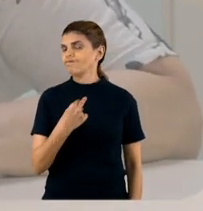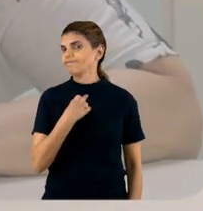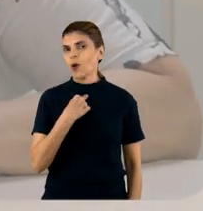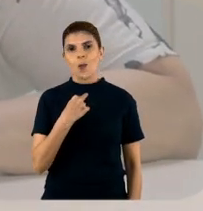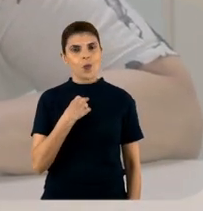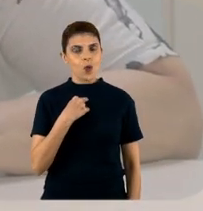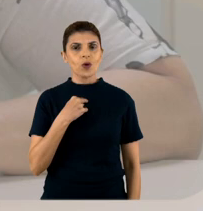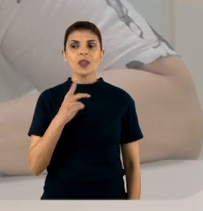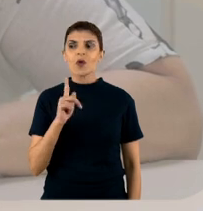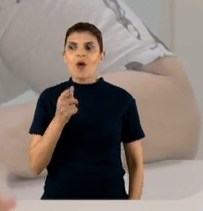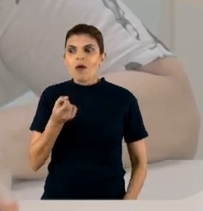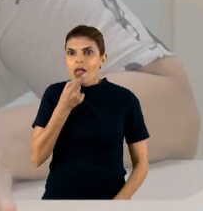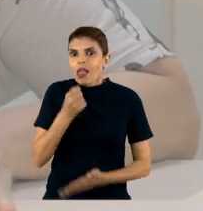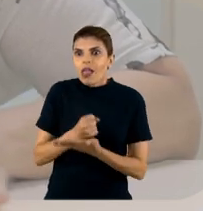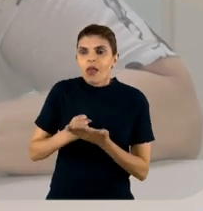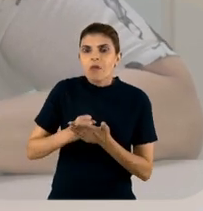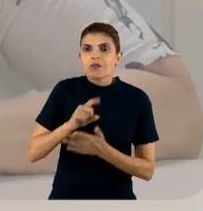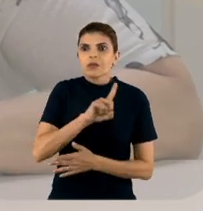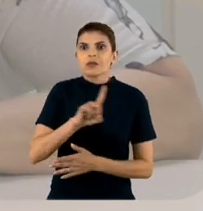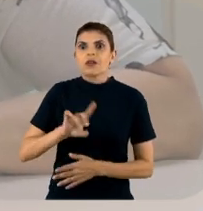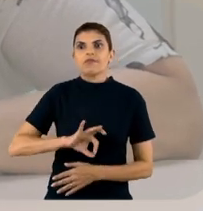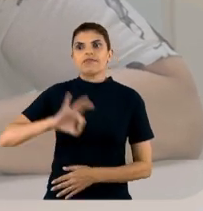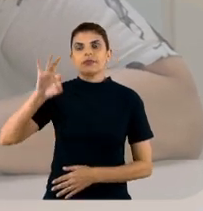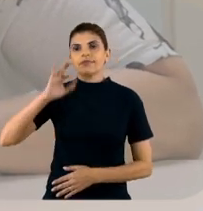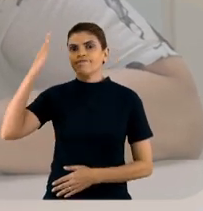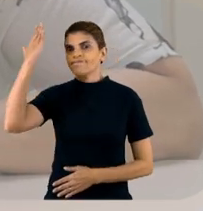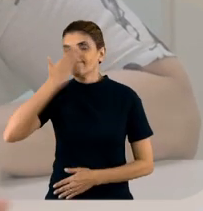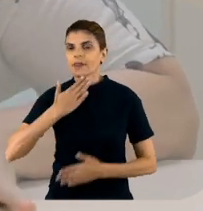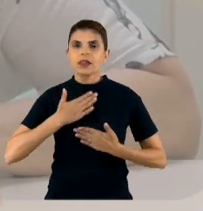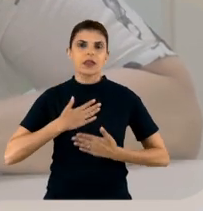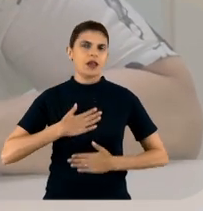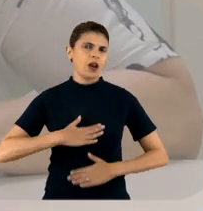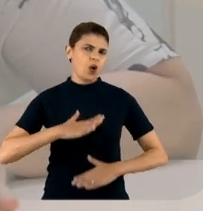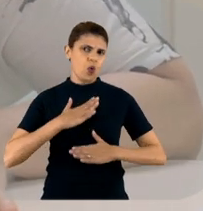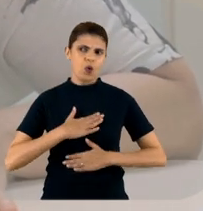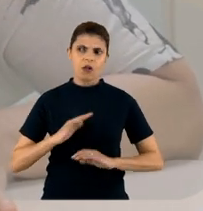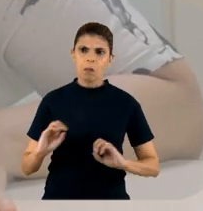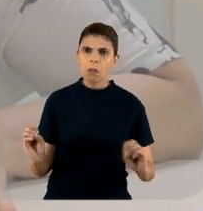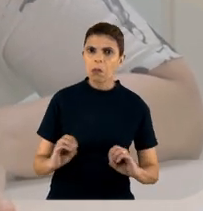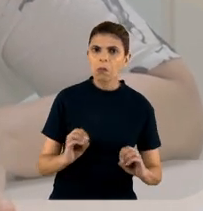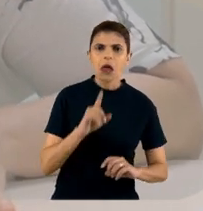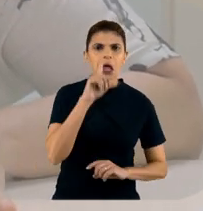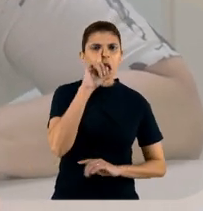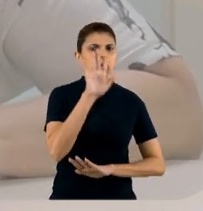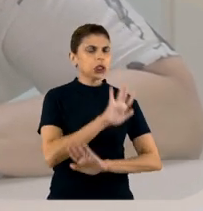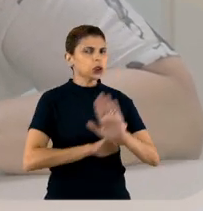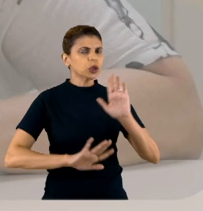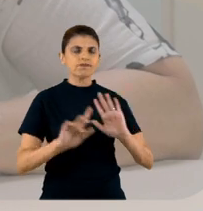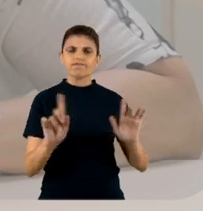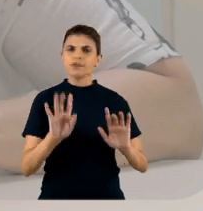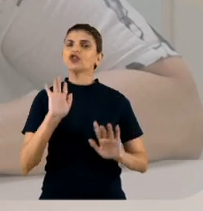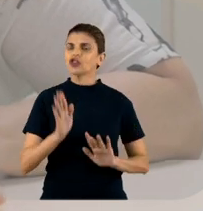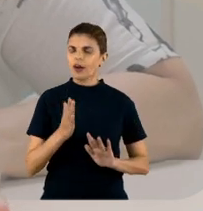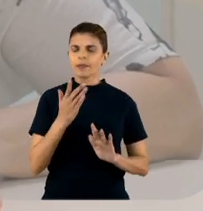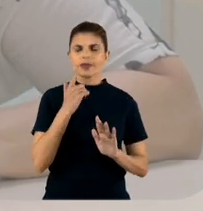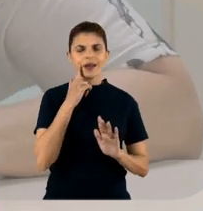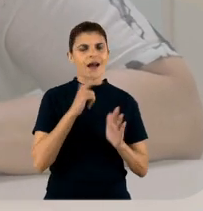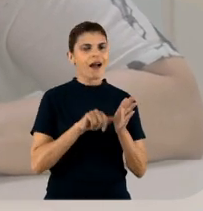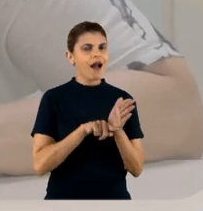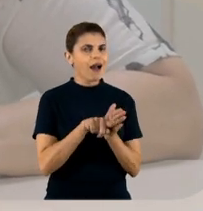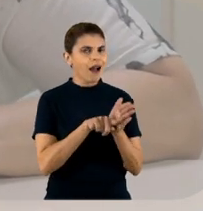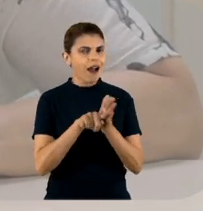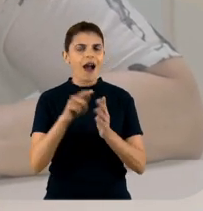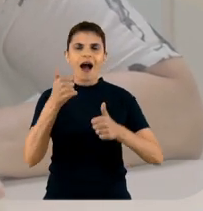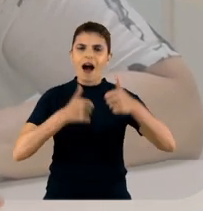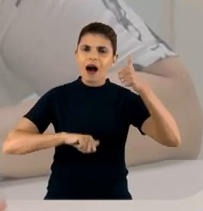tratamento eh empírico tranquilo que não tenha risco né e a gente tá até avaliando